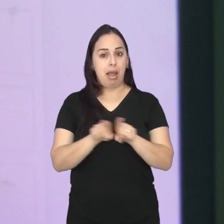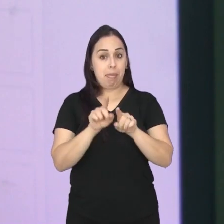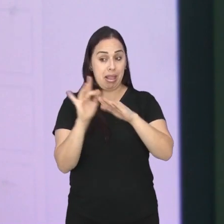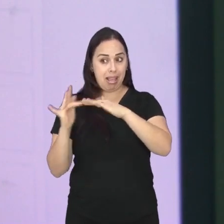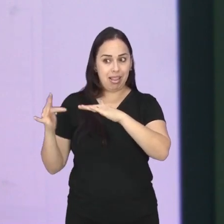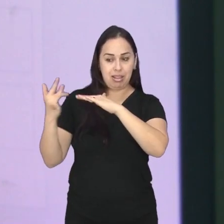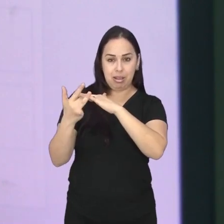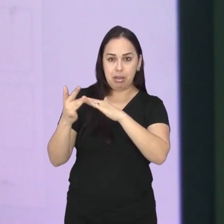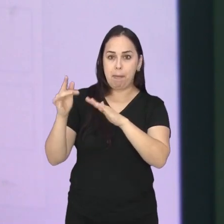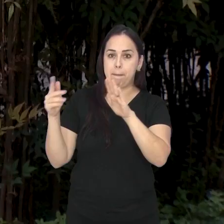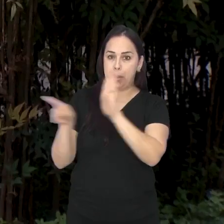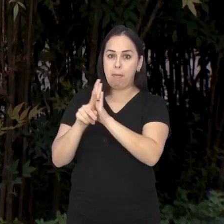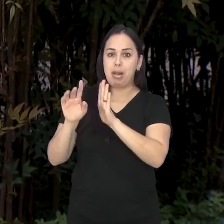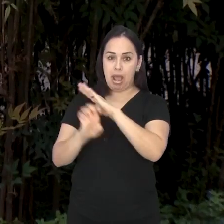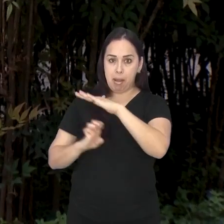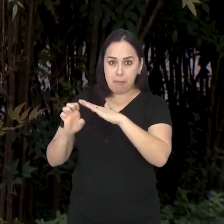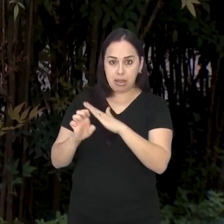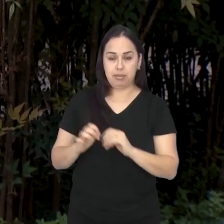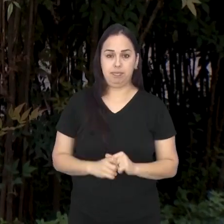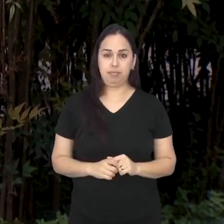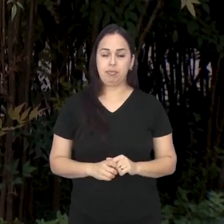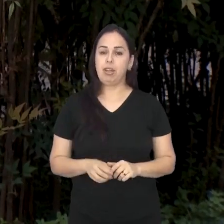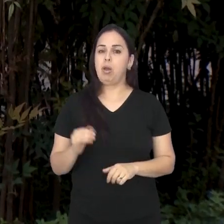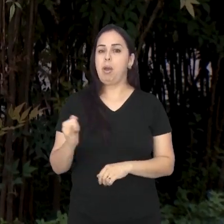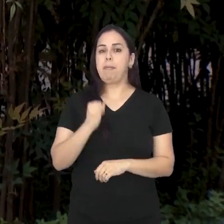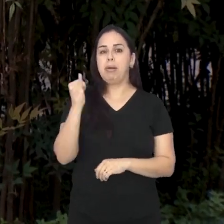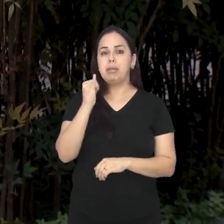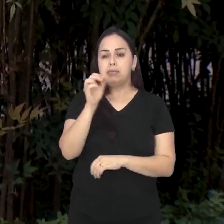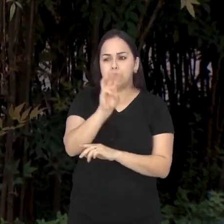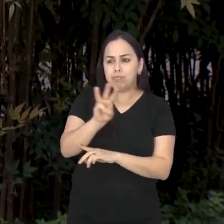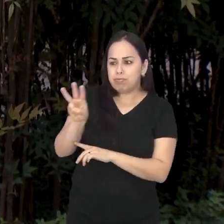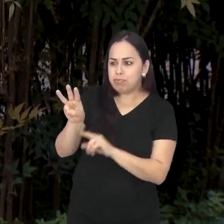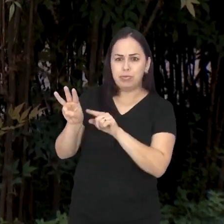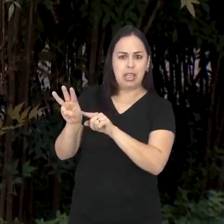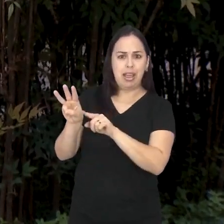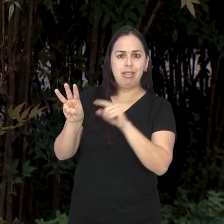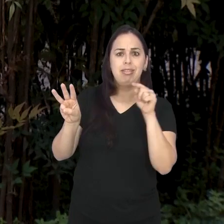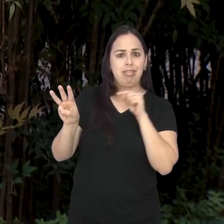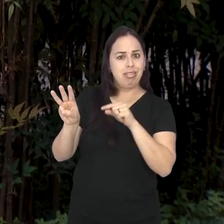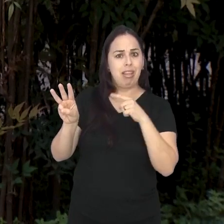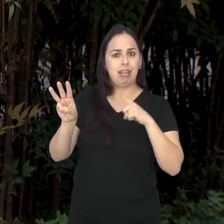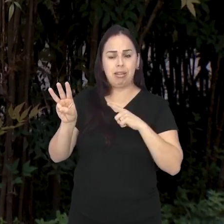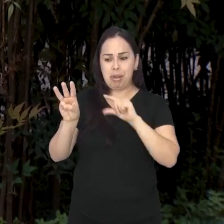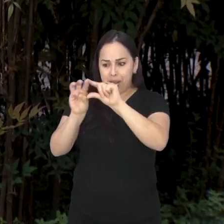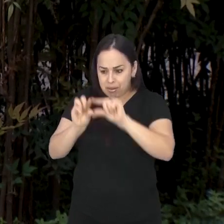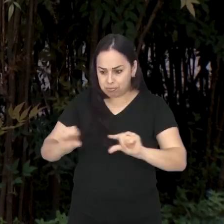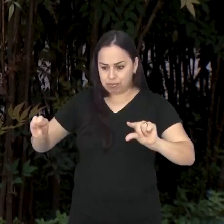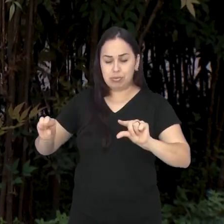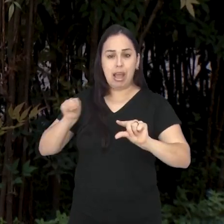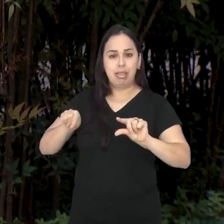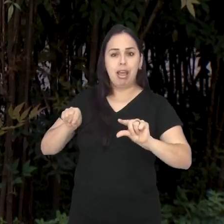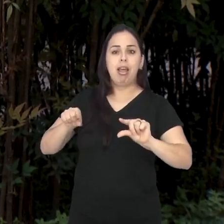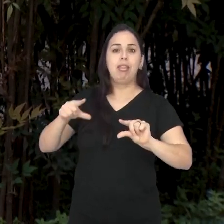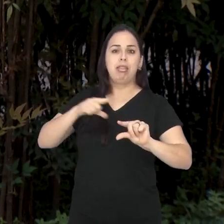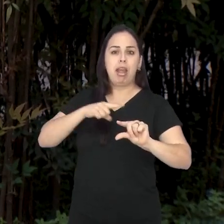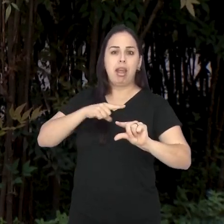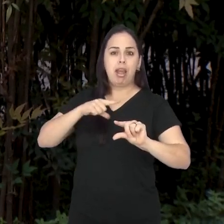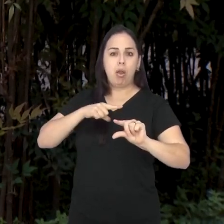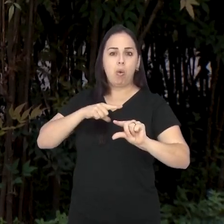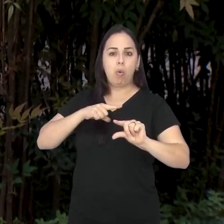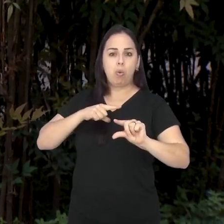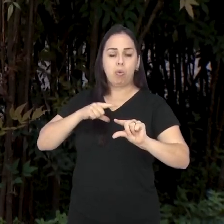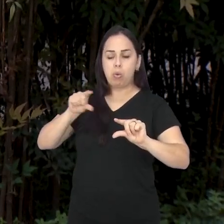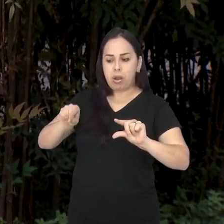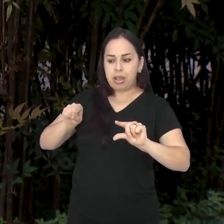redes sociais da empresa. O importante é sempre verificar o site, então no próprio site, né, na nossa barra de busca, ele